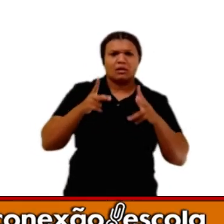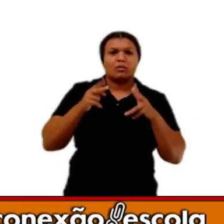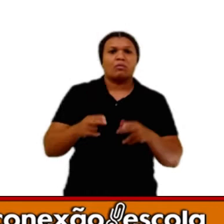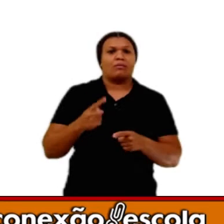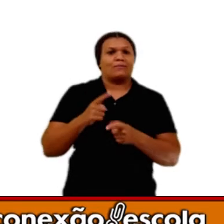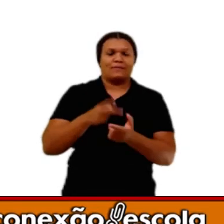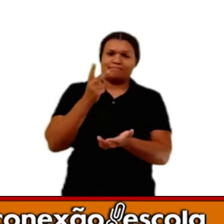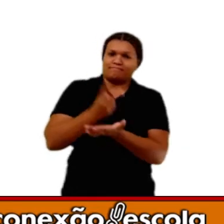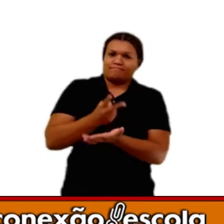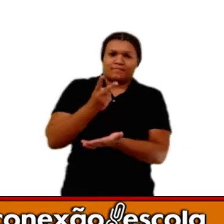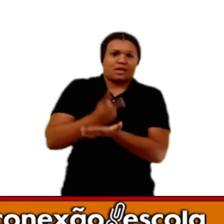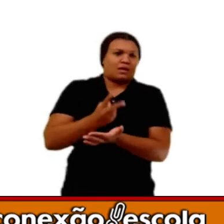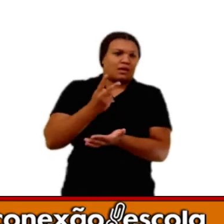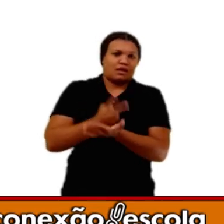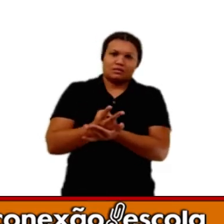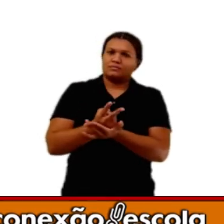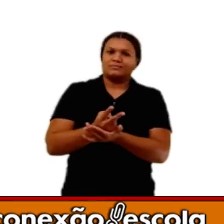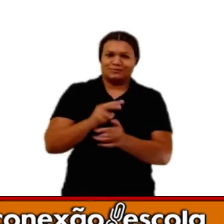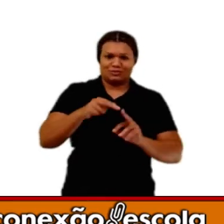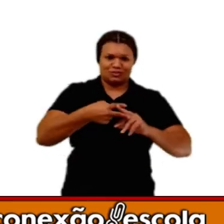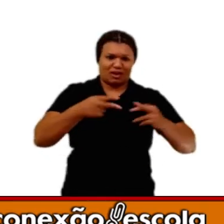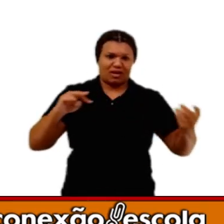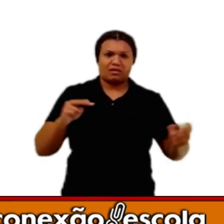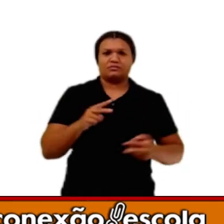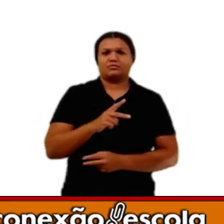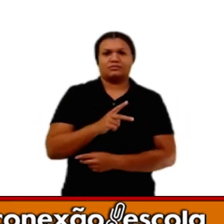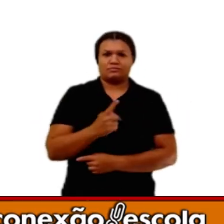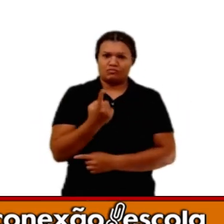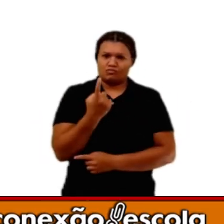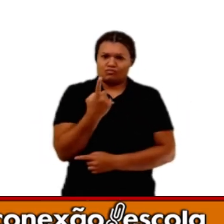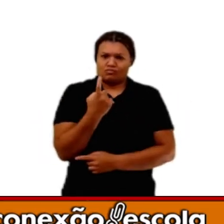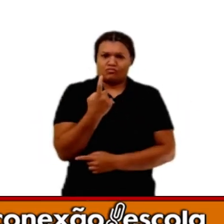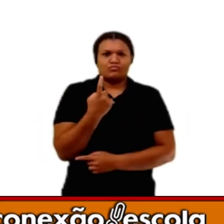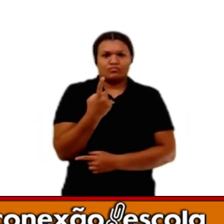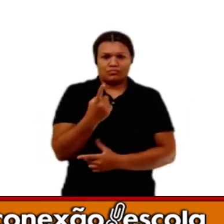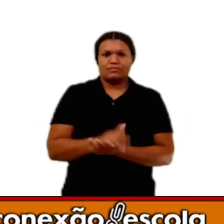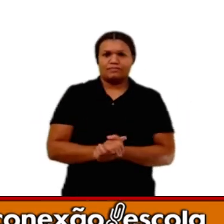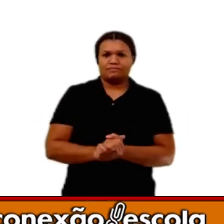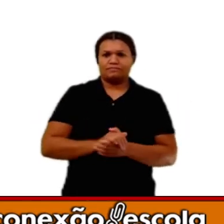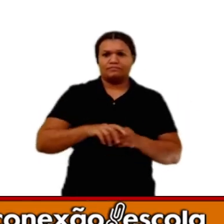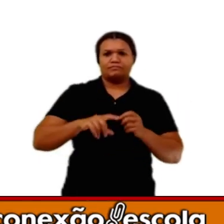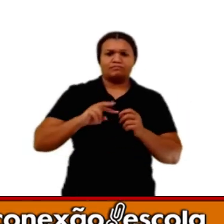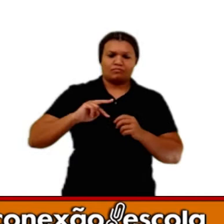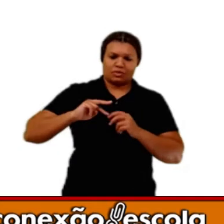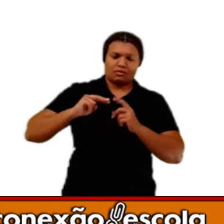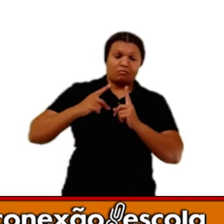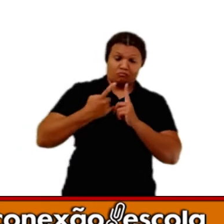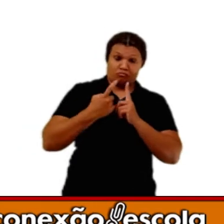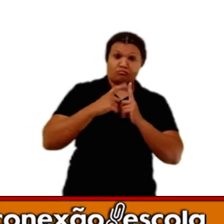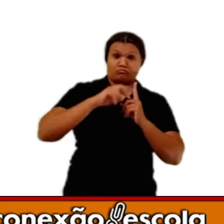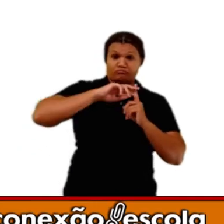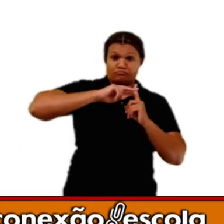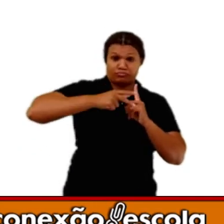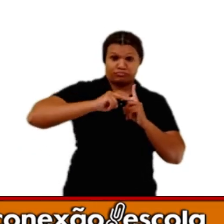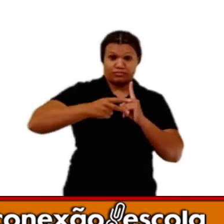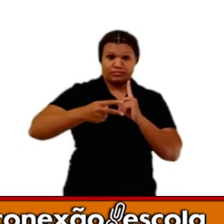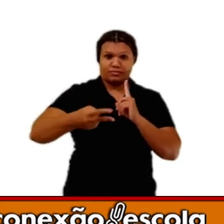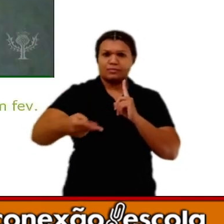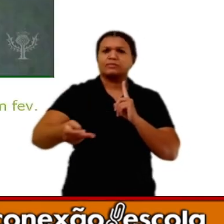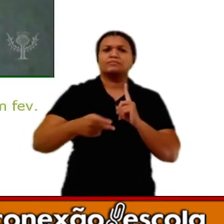mesmo indivíduo, possui o mesmo material genético. E várias espécies vão se reproduzir assim, inclusive plantas,